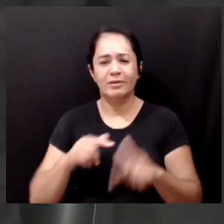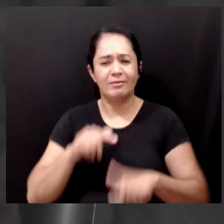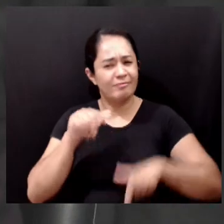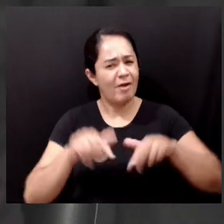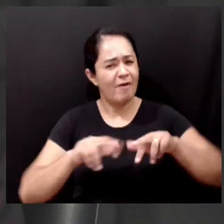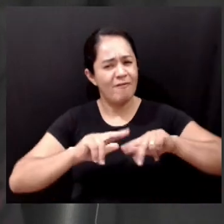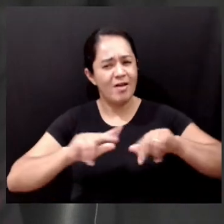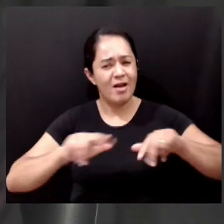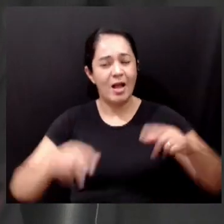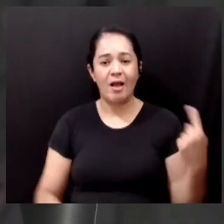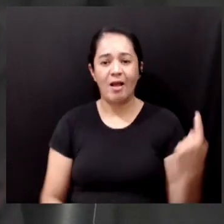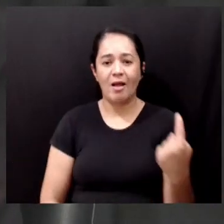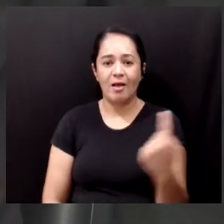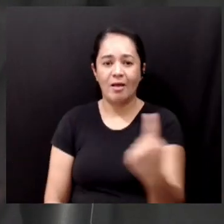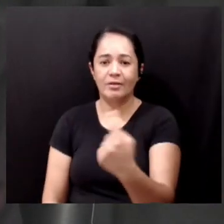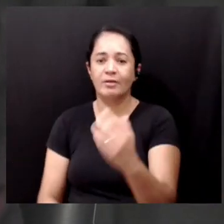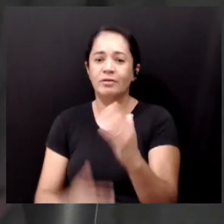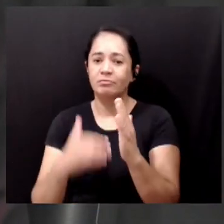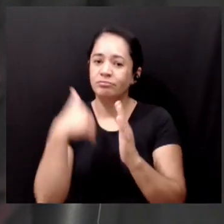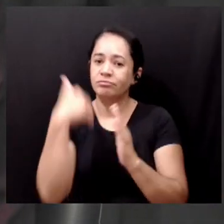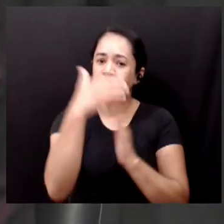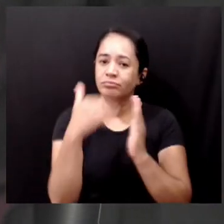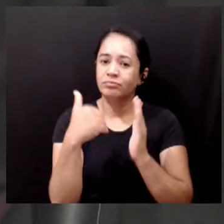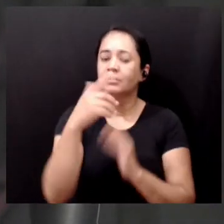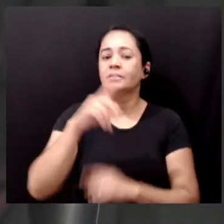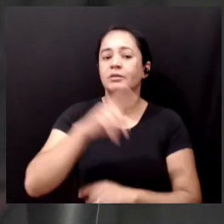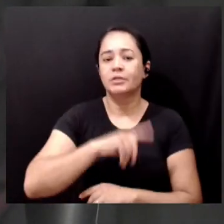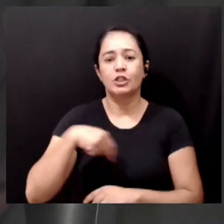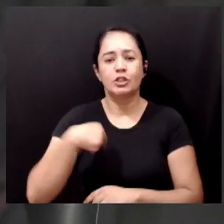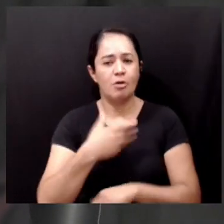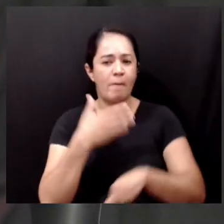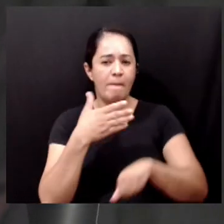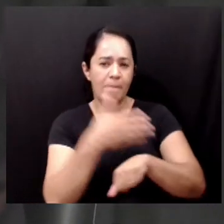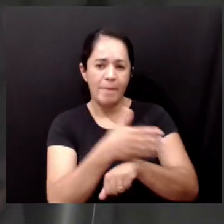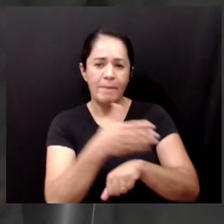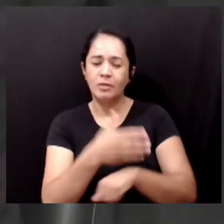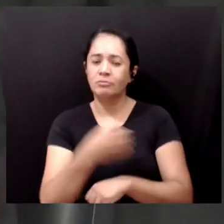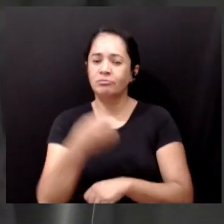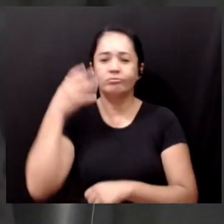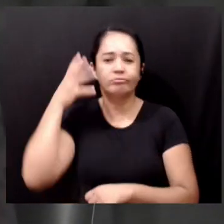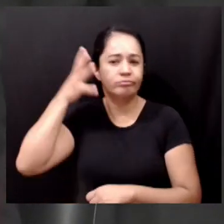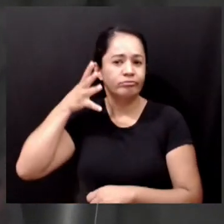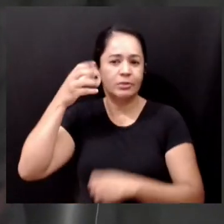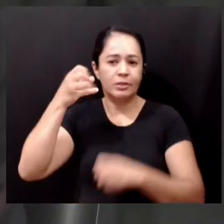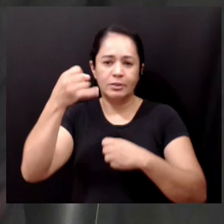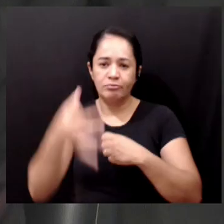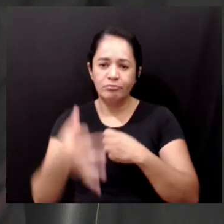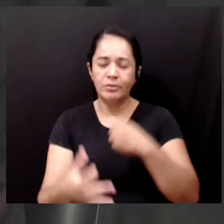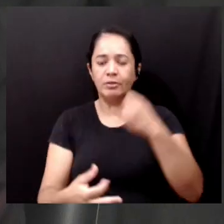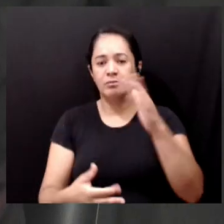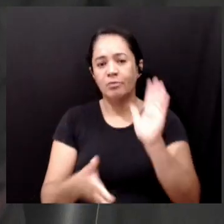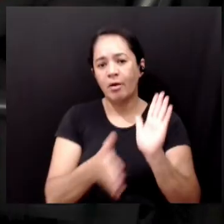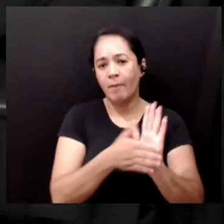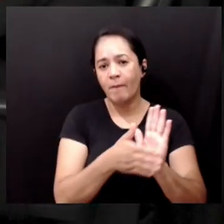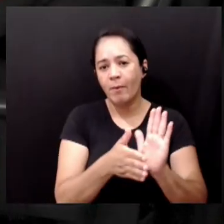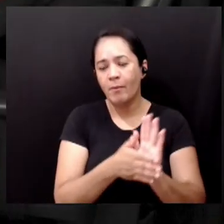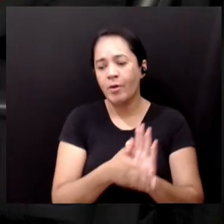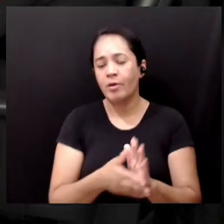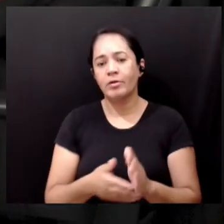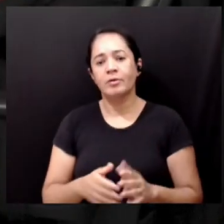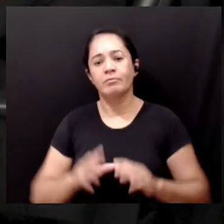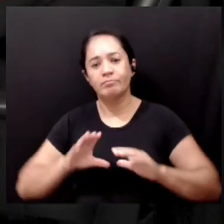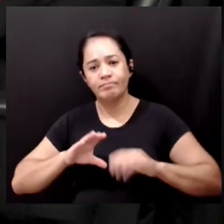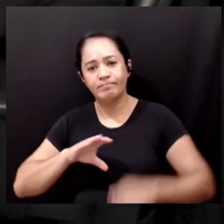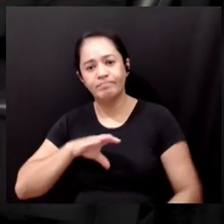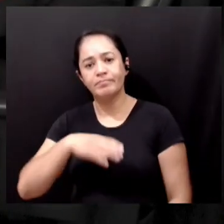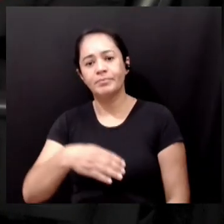seu calendário, a gente vai, participa, fala, né? Sim. Propõe que eles sempre estejam ativos nessa atividade. Entendi. A Cristiane,